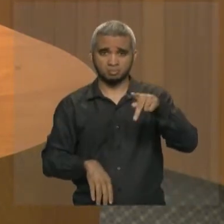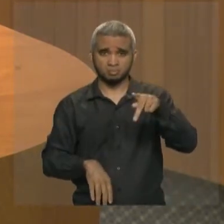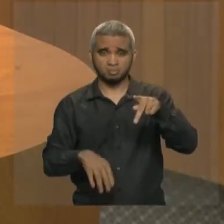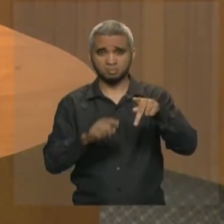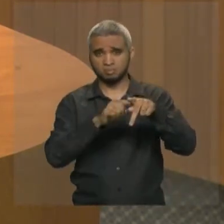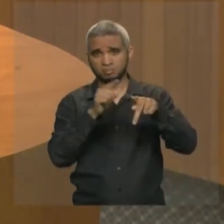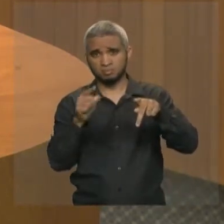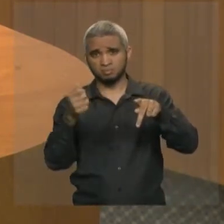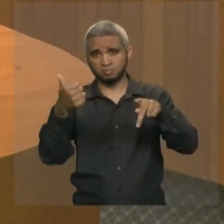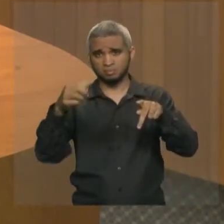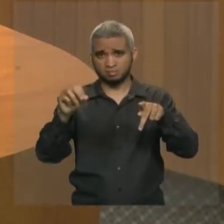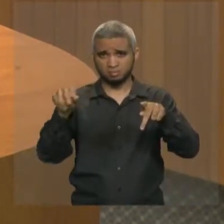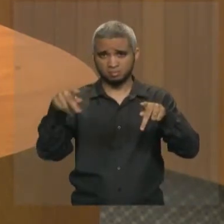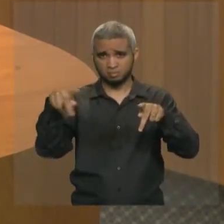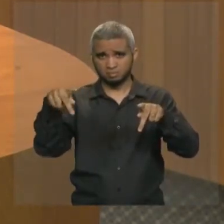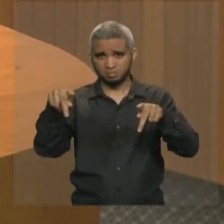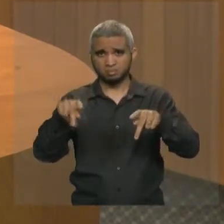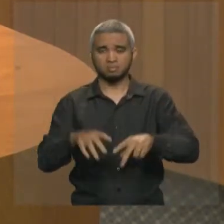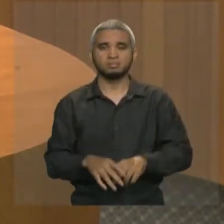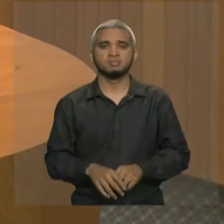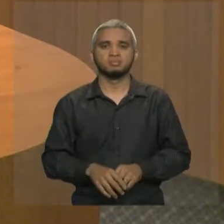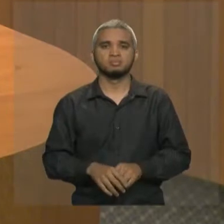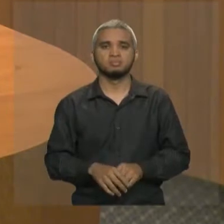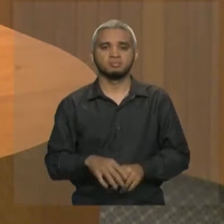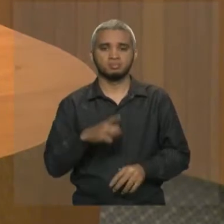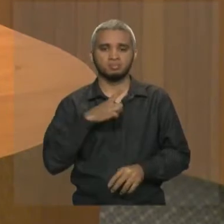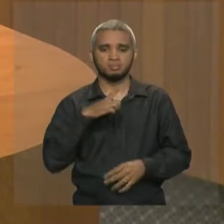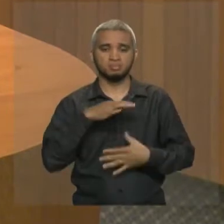liderado ali pelo nosso professor Murilo do Ailibe,